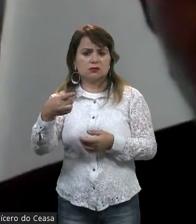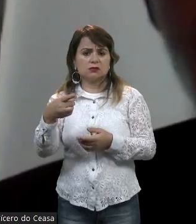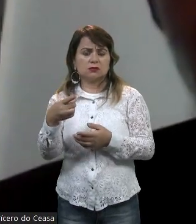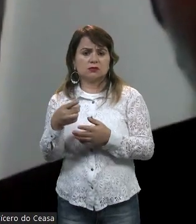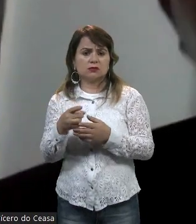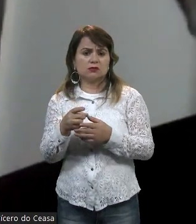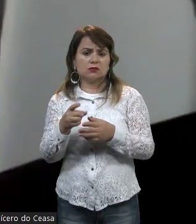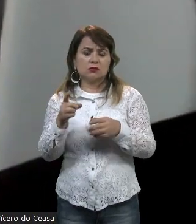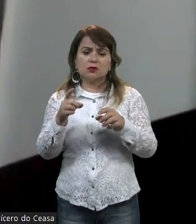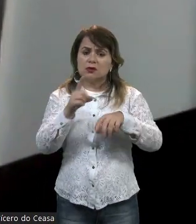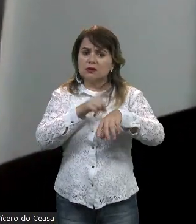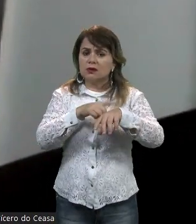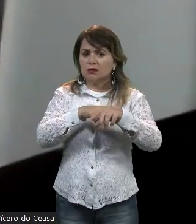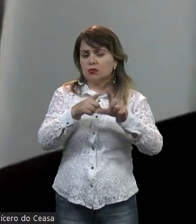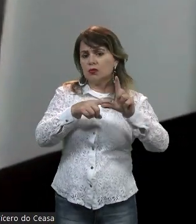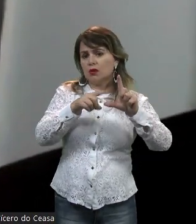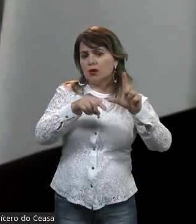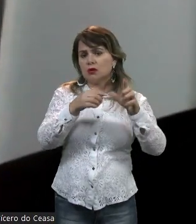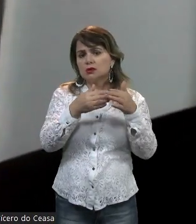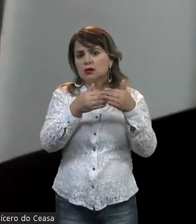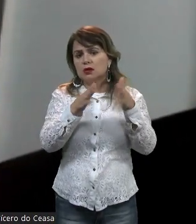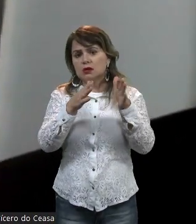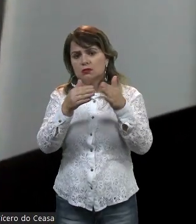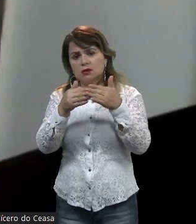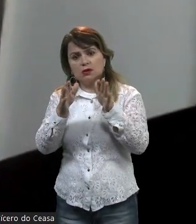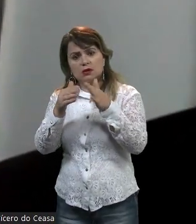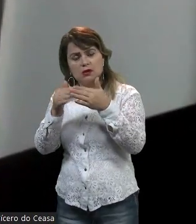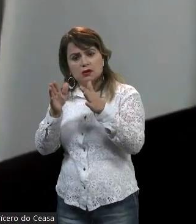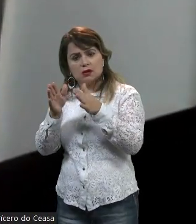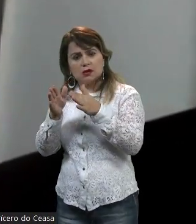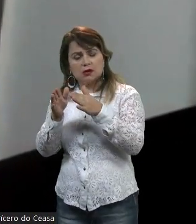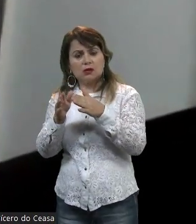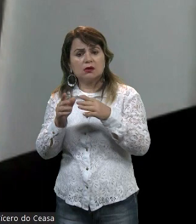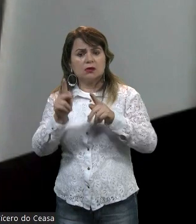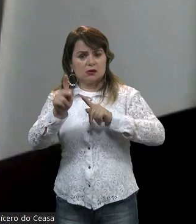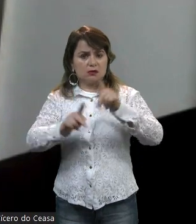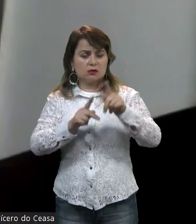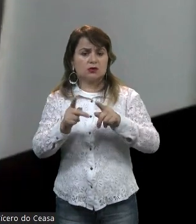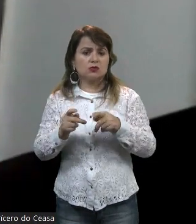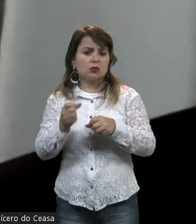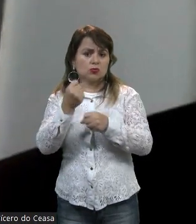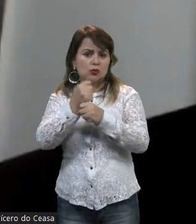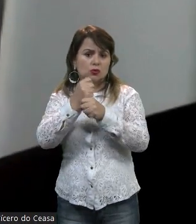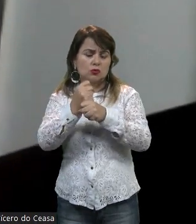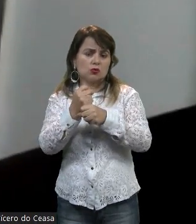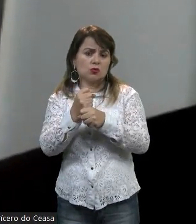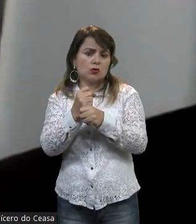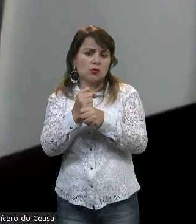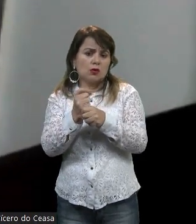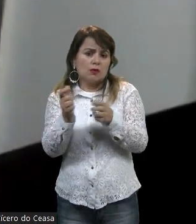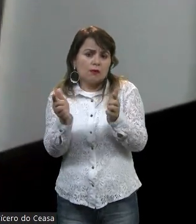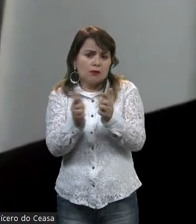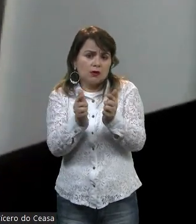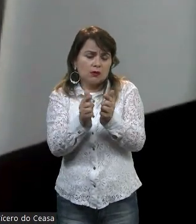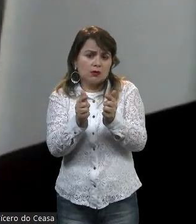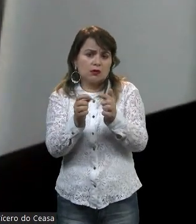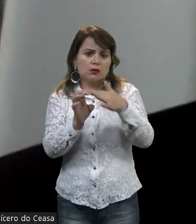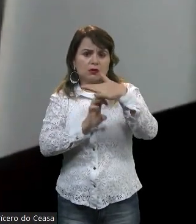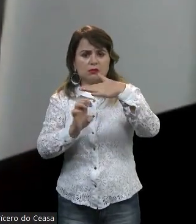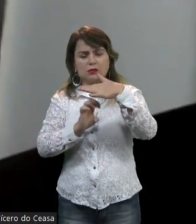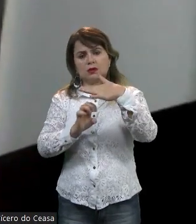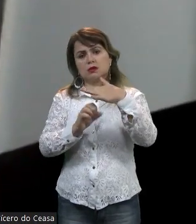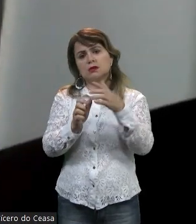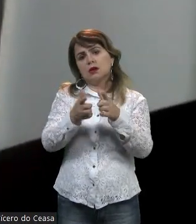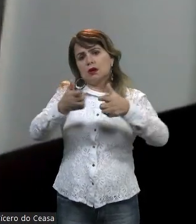os espaços aí para que voltasse para o nosso povo, os comerciantes, pequenos, grandes, a ter uma vida quase que